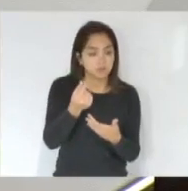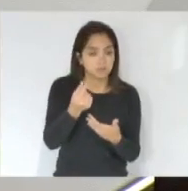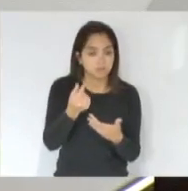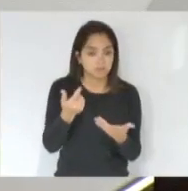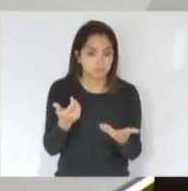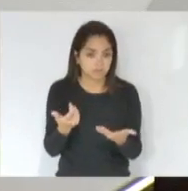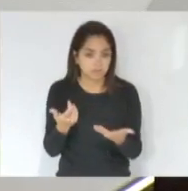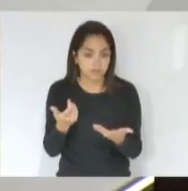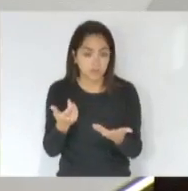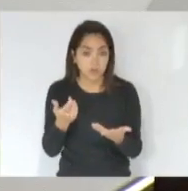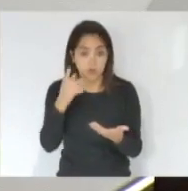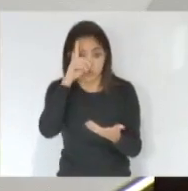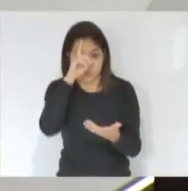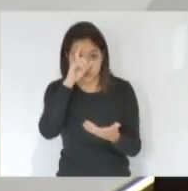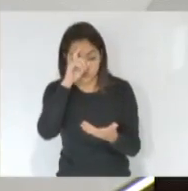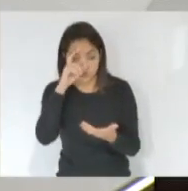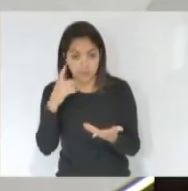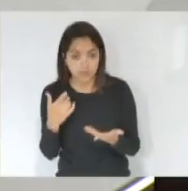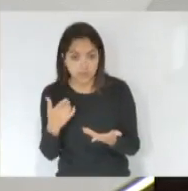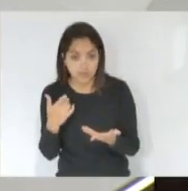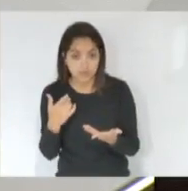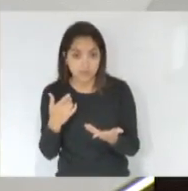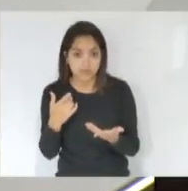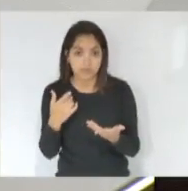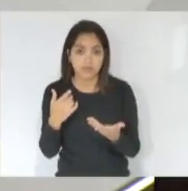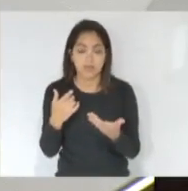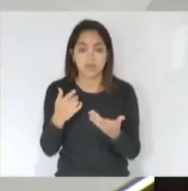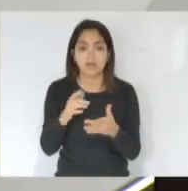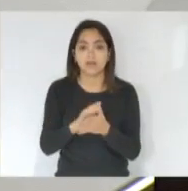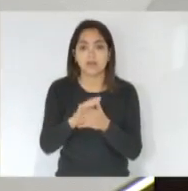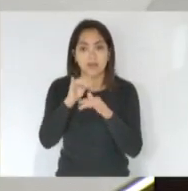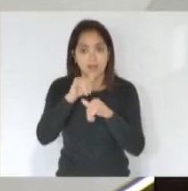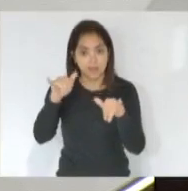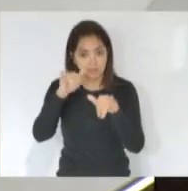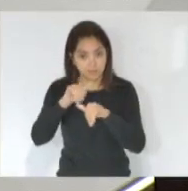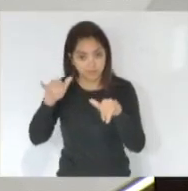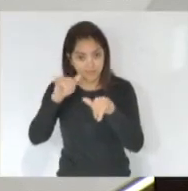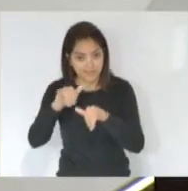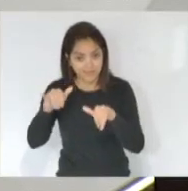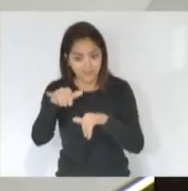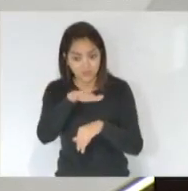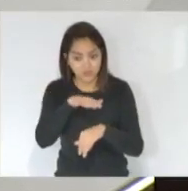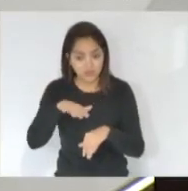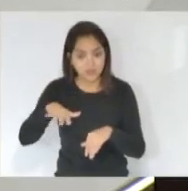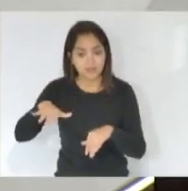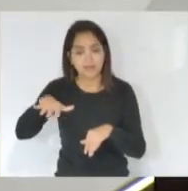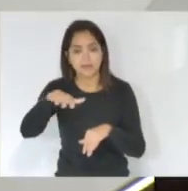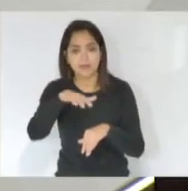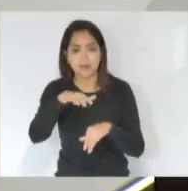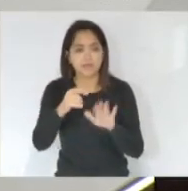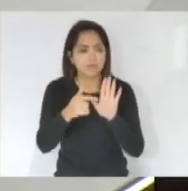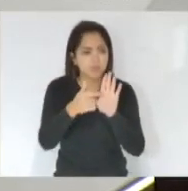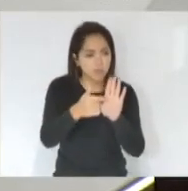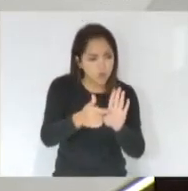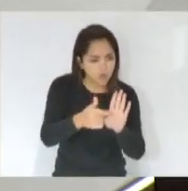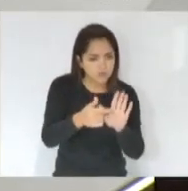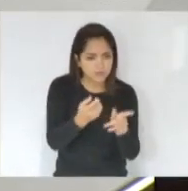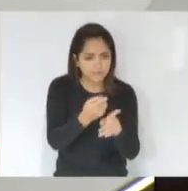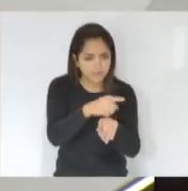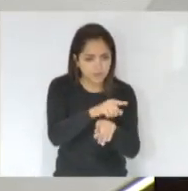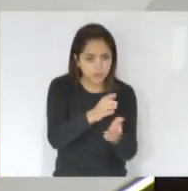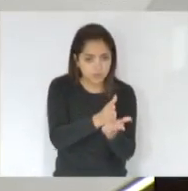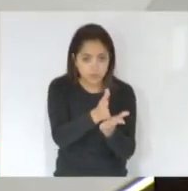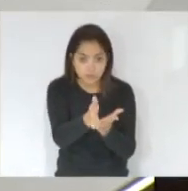dos hospitais, porque a mídia, de maneira geral, volta e meia aponta fraudes, desvios de